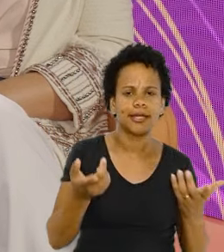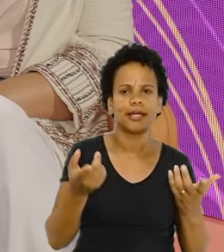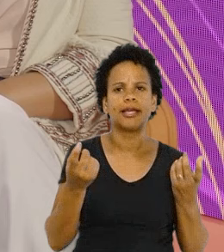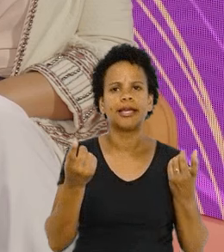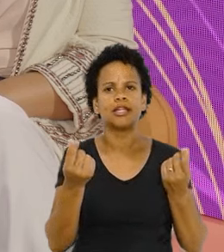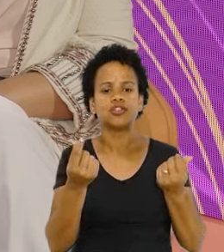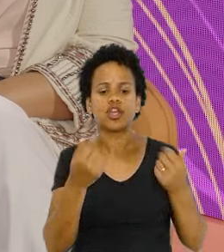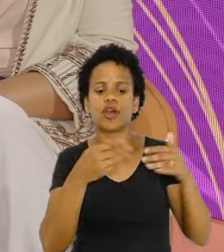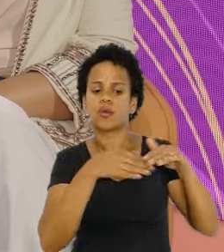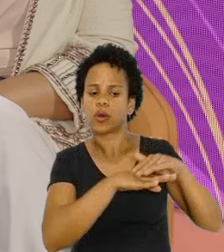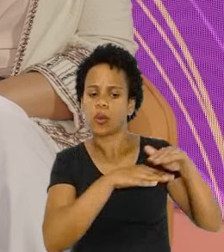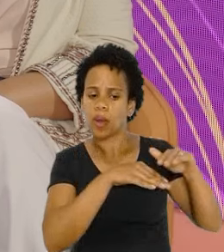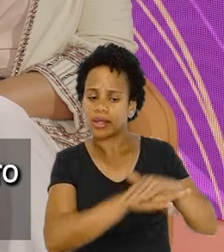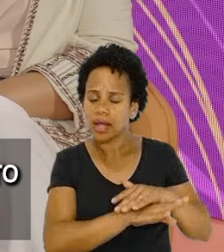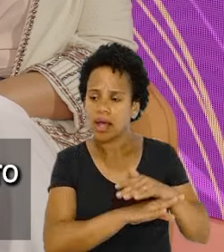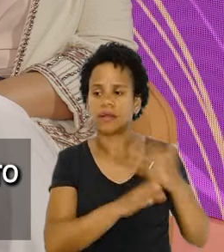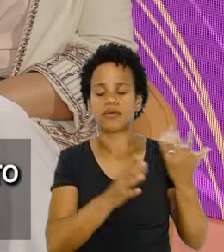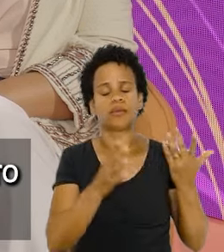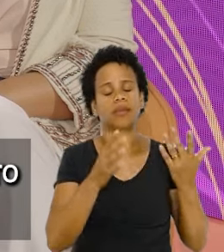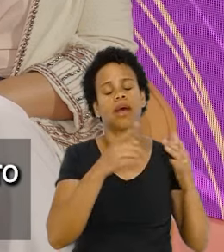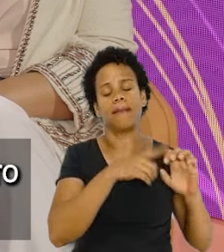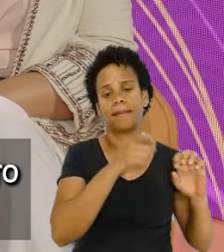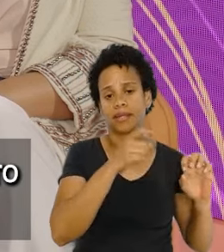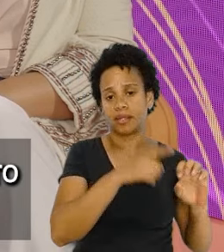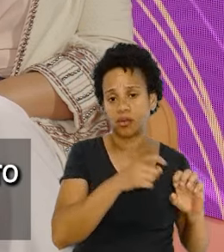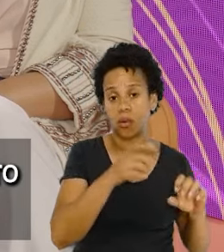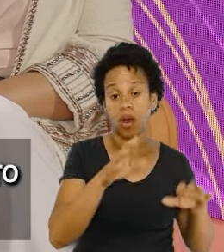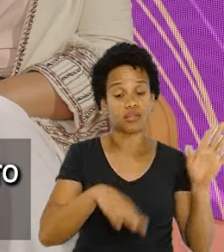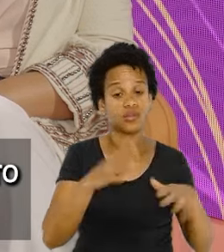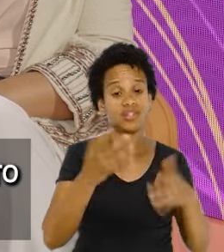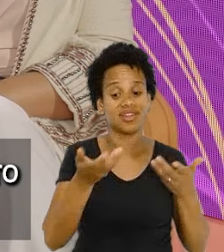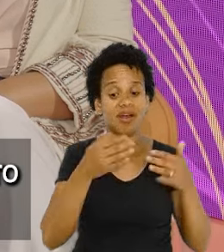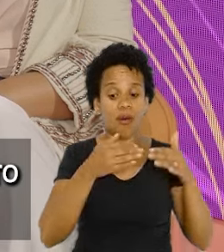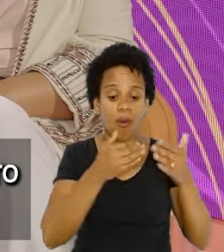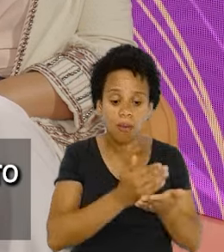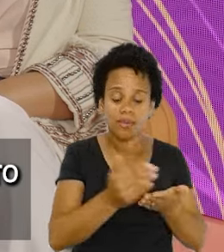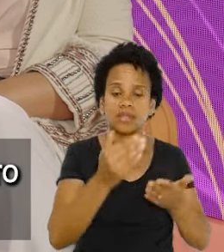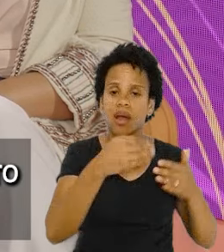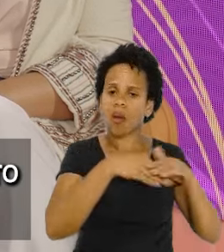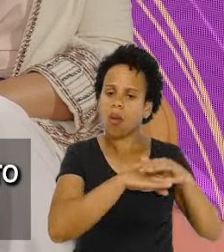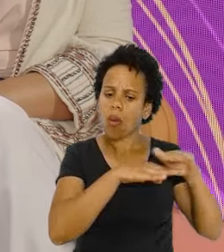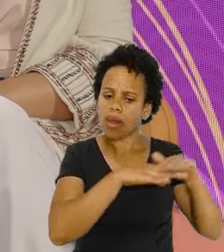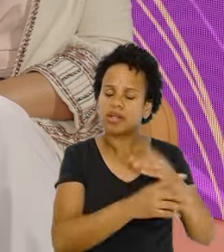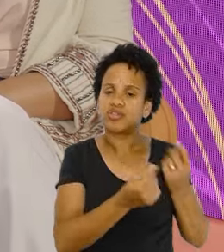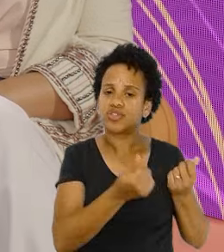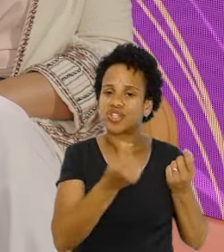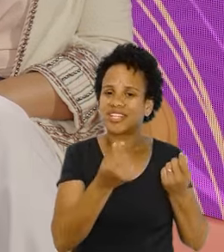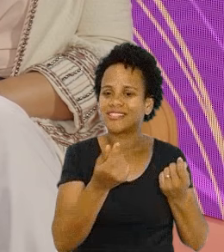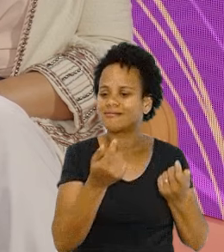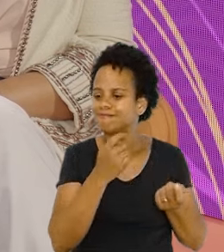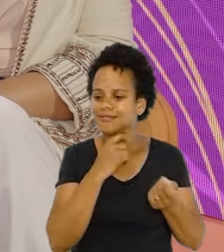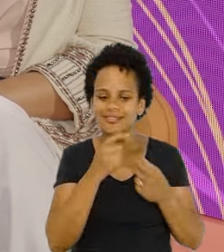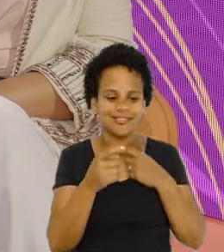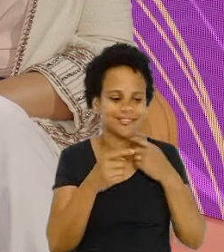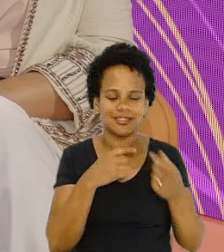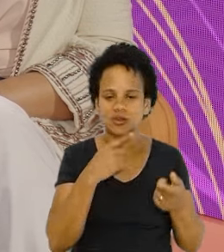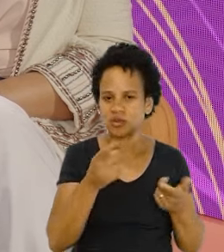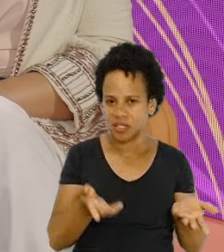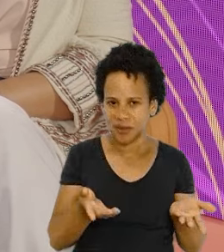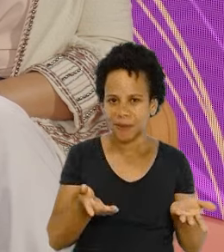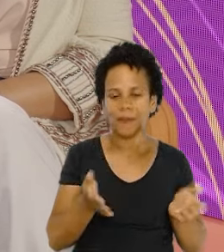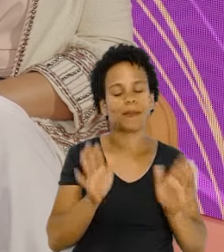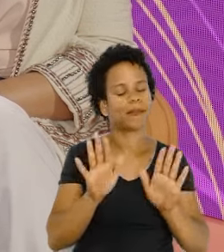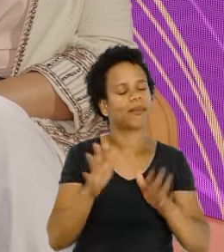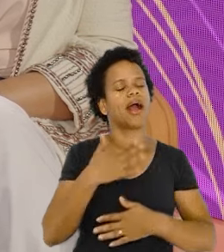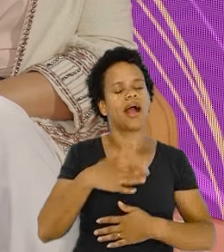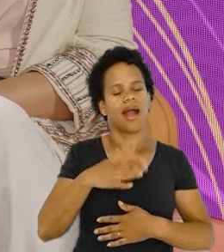guardado dinheiro para empreender às vezes você quer Começar a guardar um dinheiro para montar o o seu negócio às vezes você não tirou do Papel